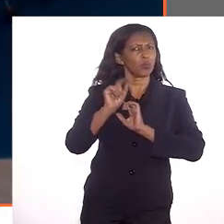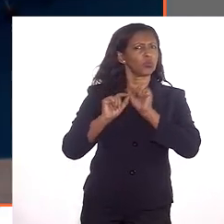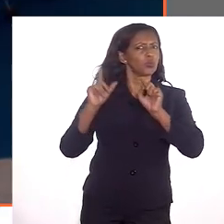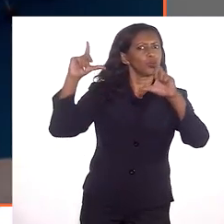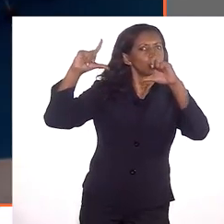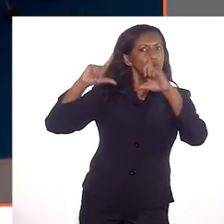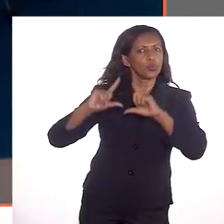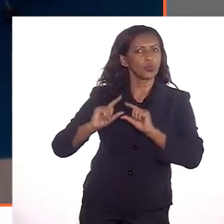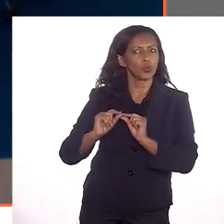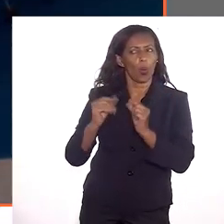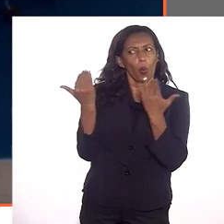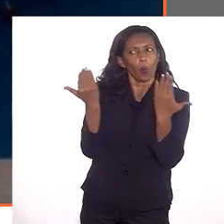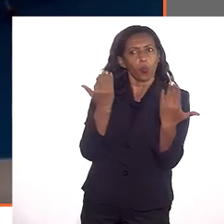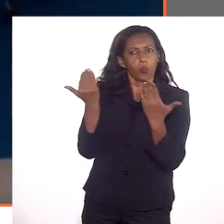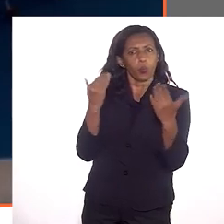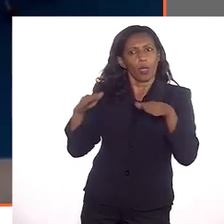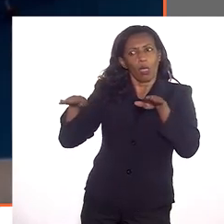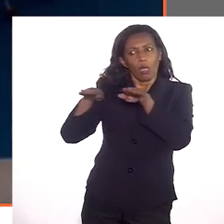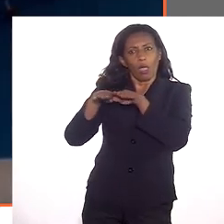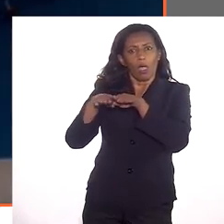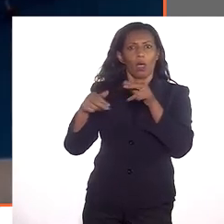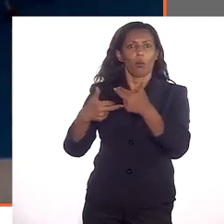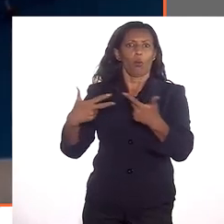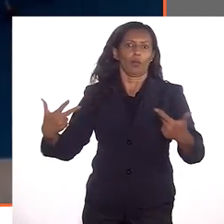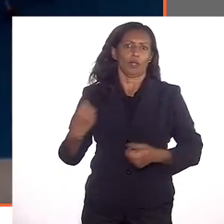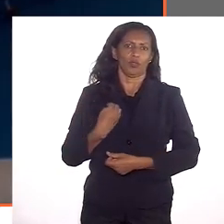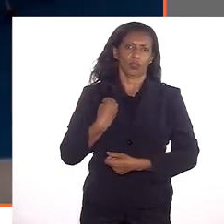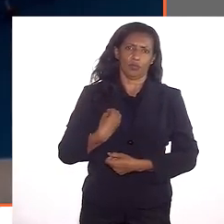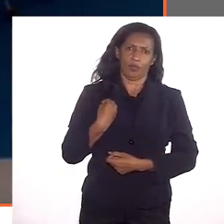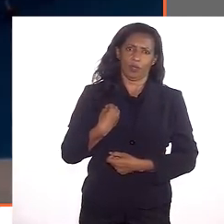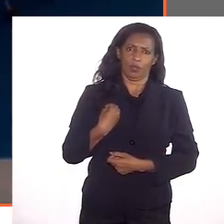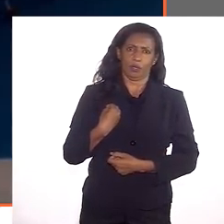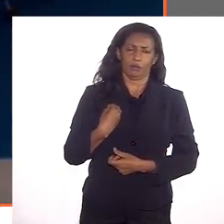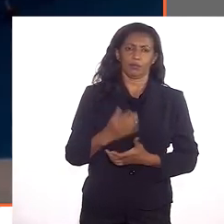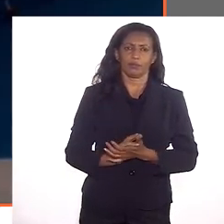tentar diminuir ou equiparar, pelo menos, a qualidade de vida